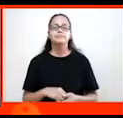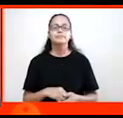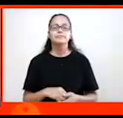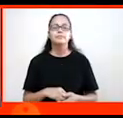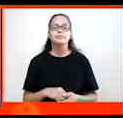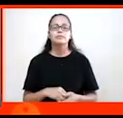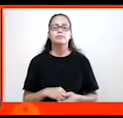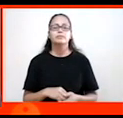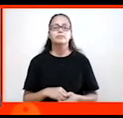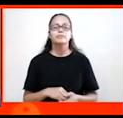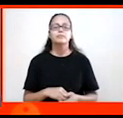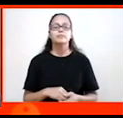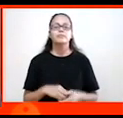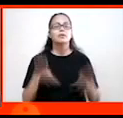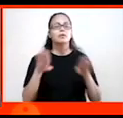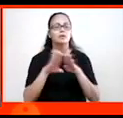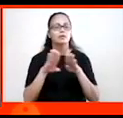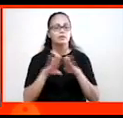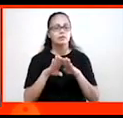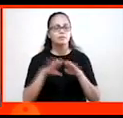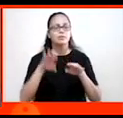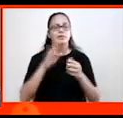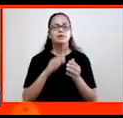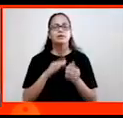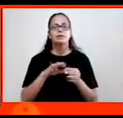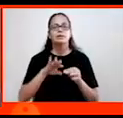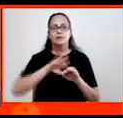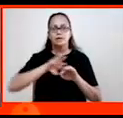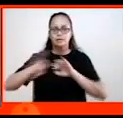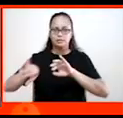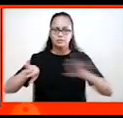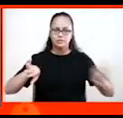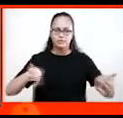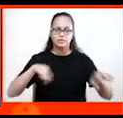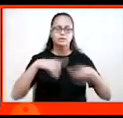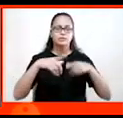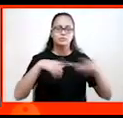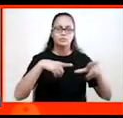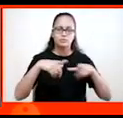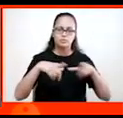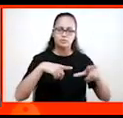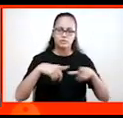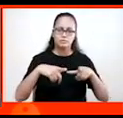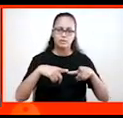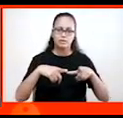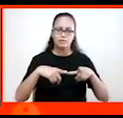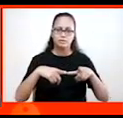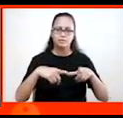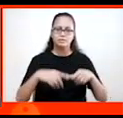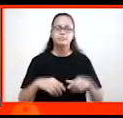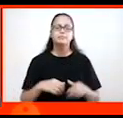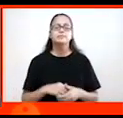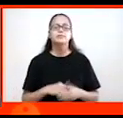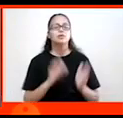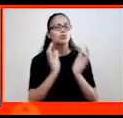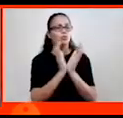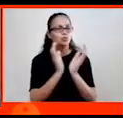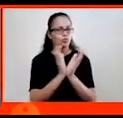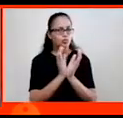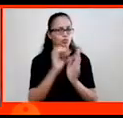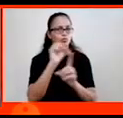uma questão aí de classe social também nessa divisão social do trabalho, né? Determinadas classes sociais se ocupam